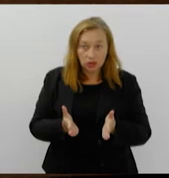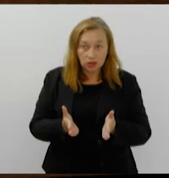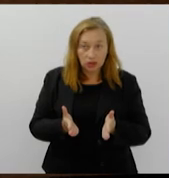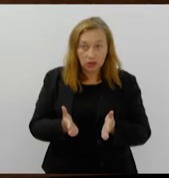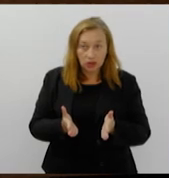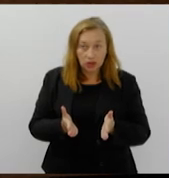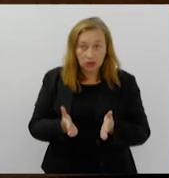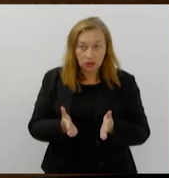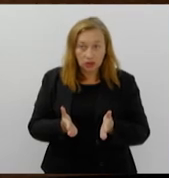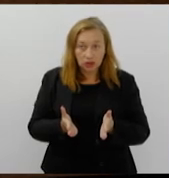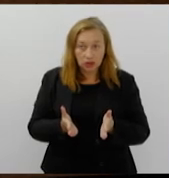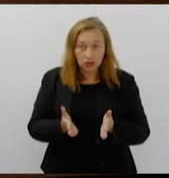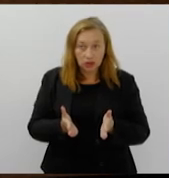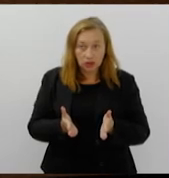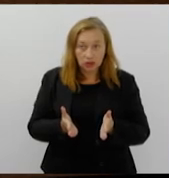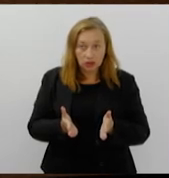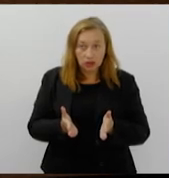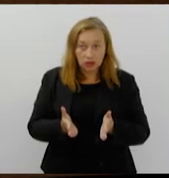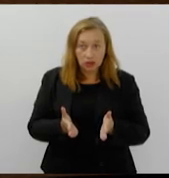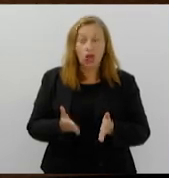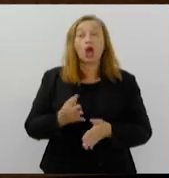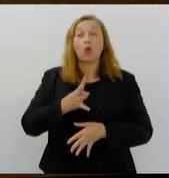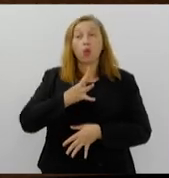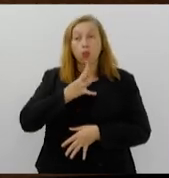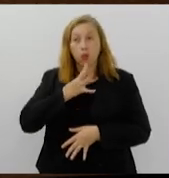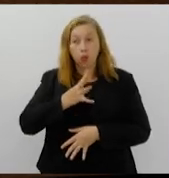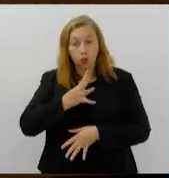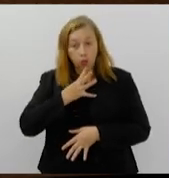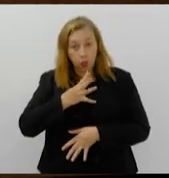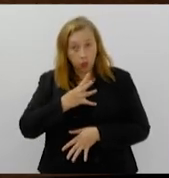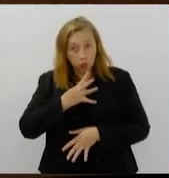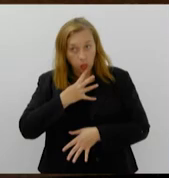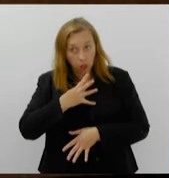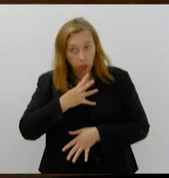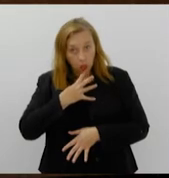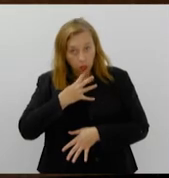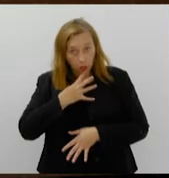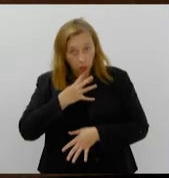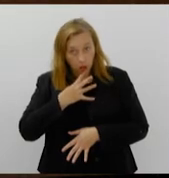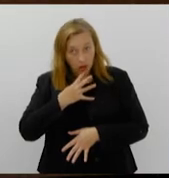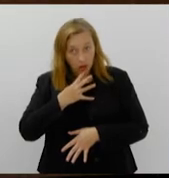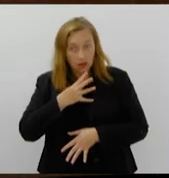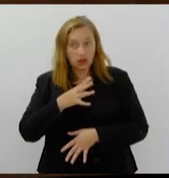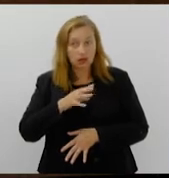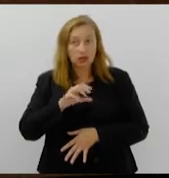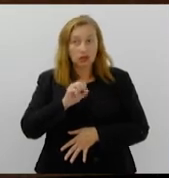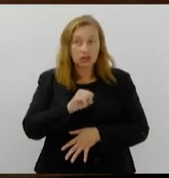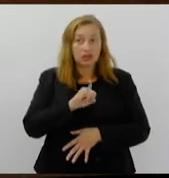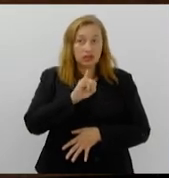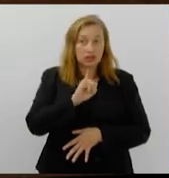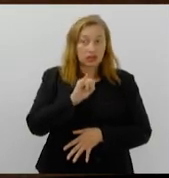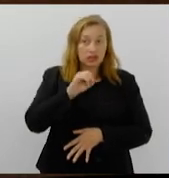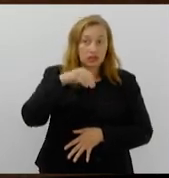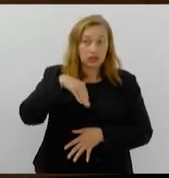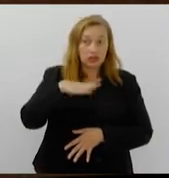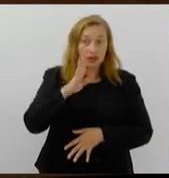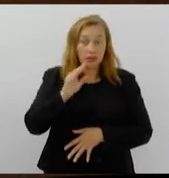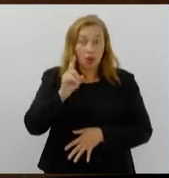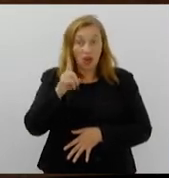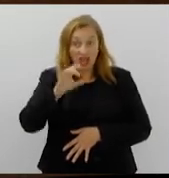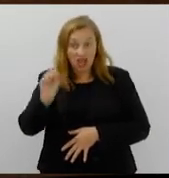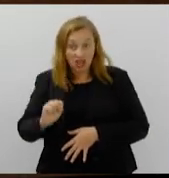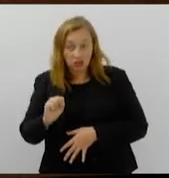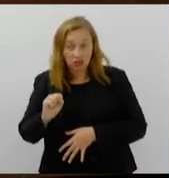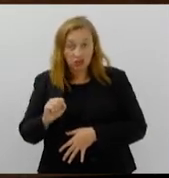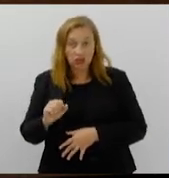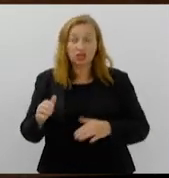na praia, na orla. Eu reconheço o simbolismo que se quer fazendo isso de paz, mas